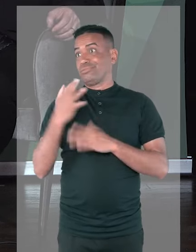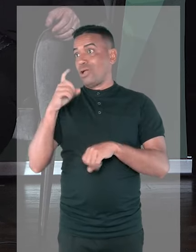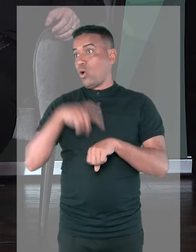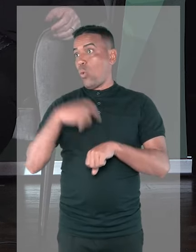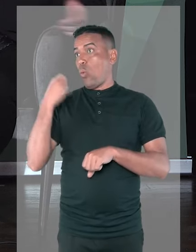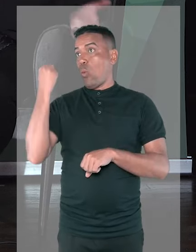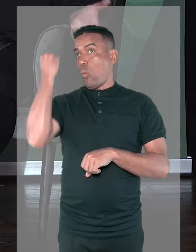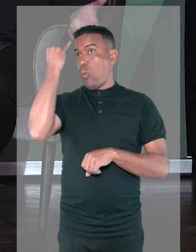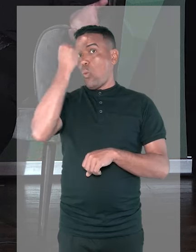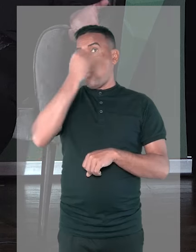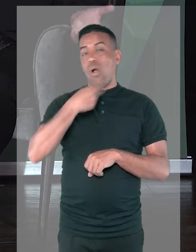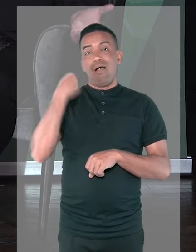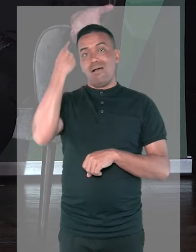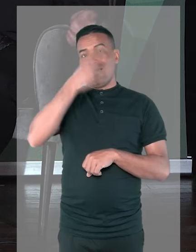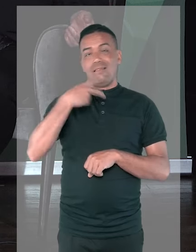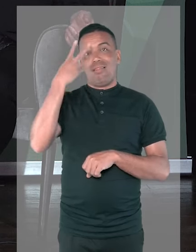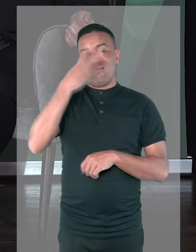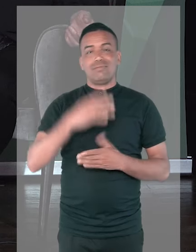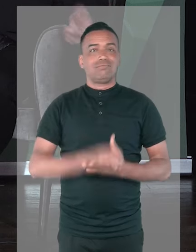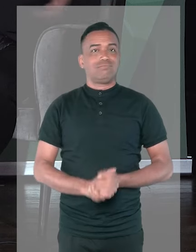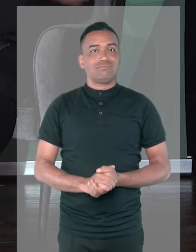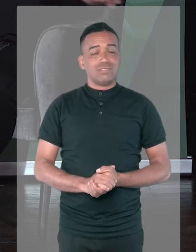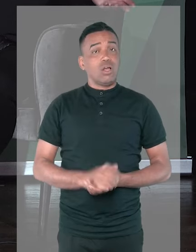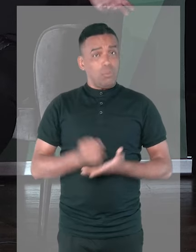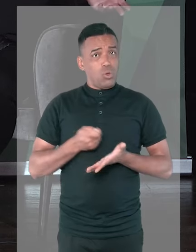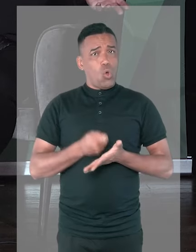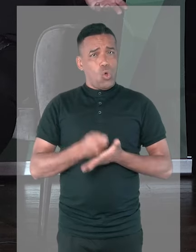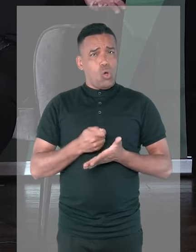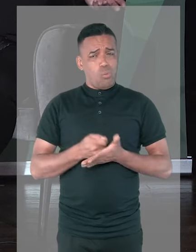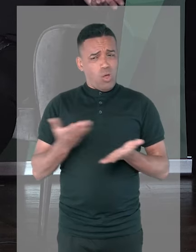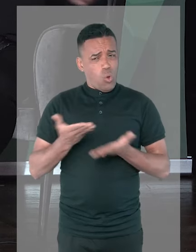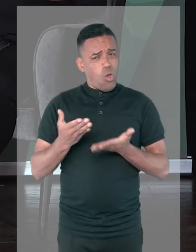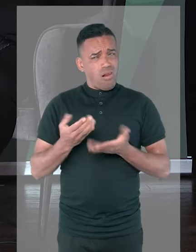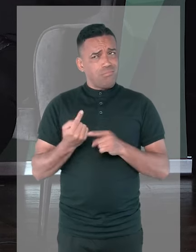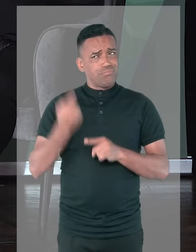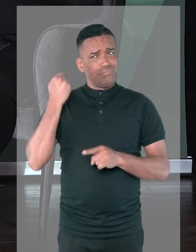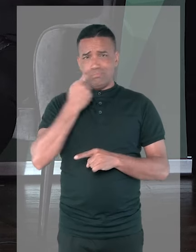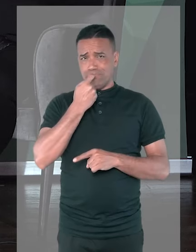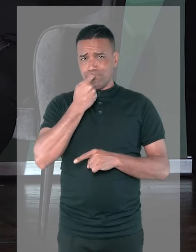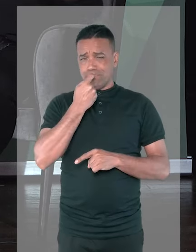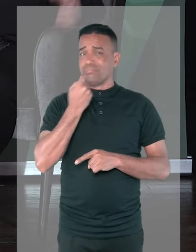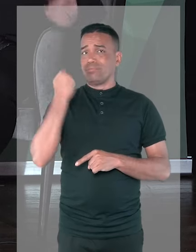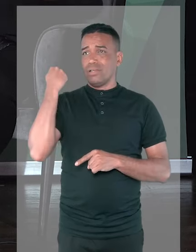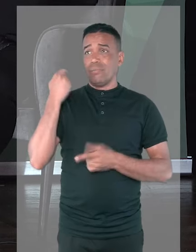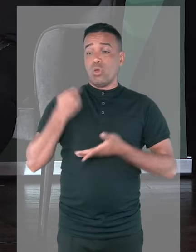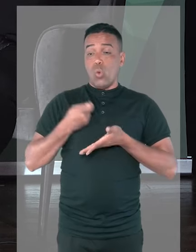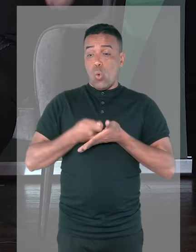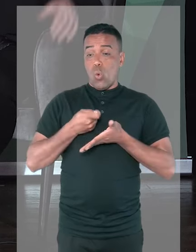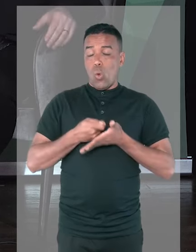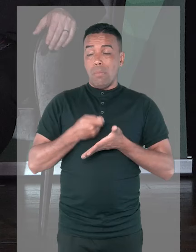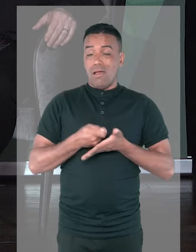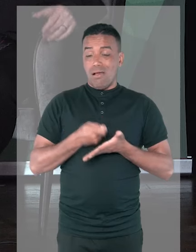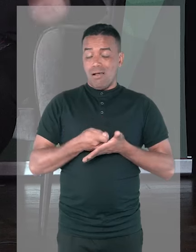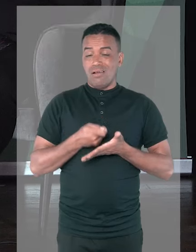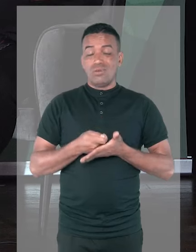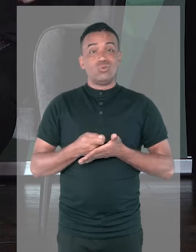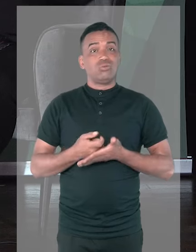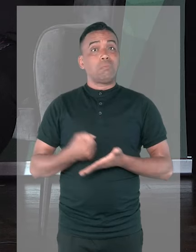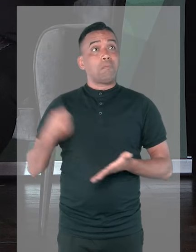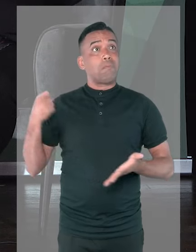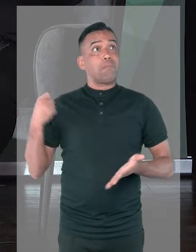E quando eu me cobro, por exemplo, agora mesmo eu estava me cobrando, né? No sentido de que, poxa, a gente